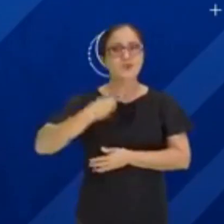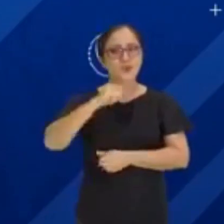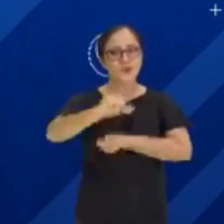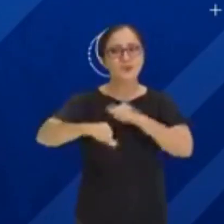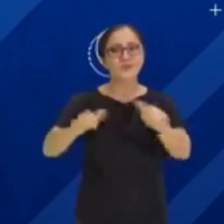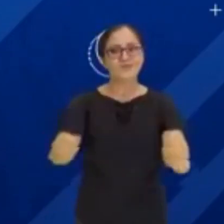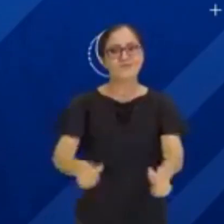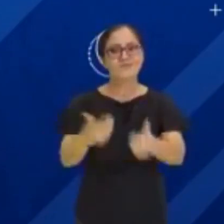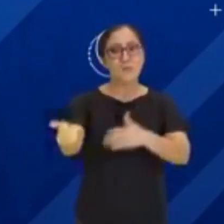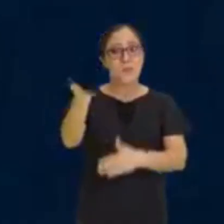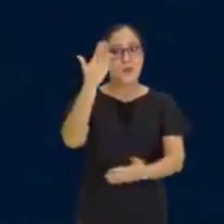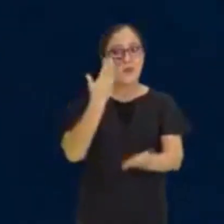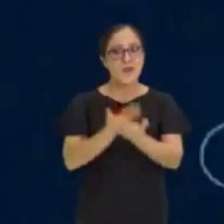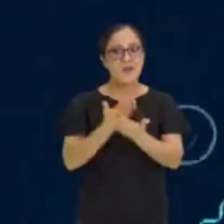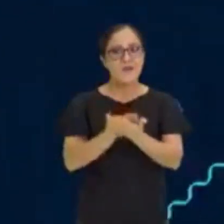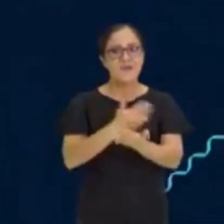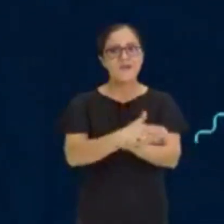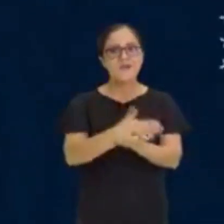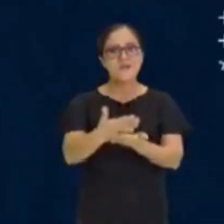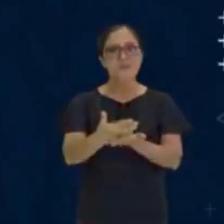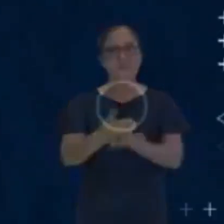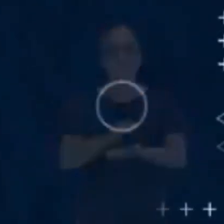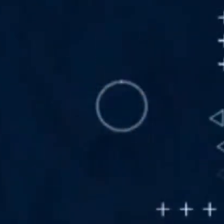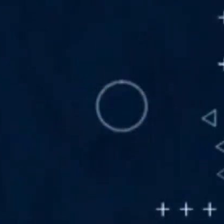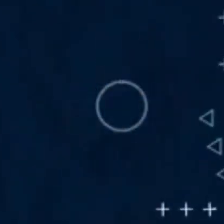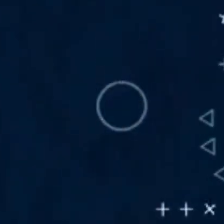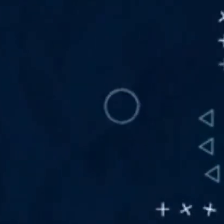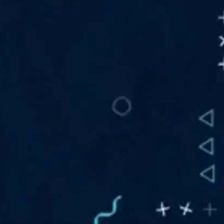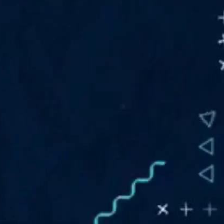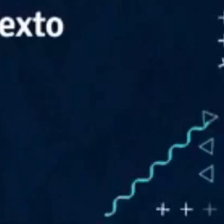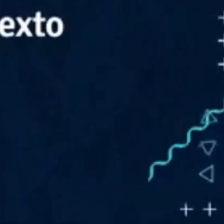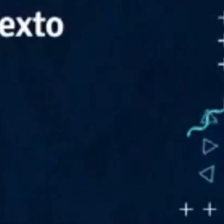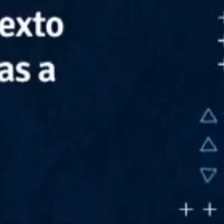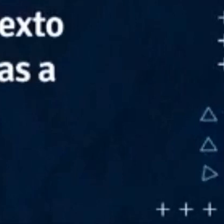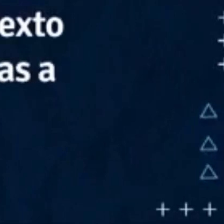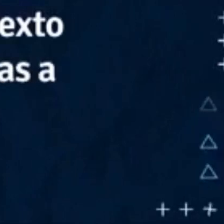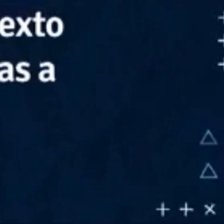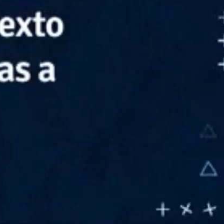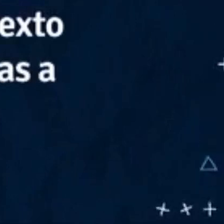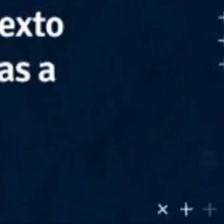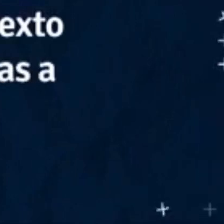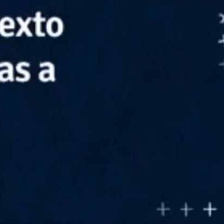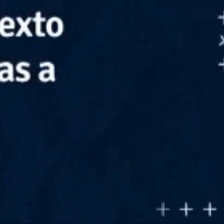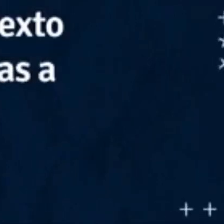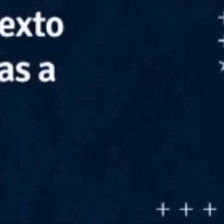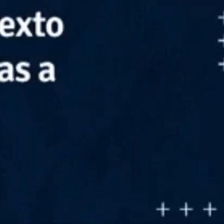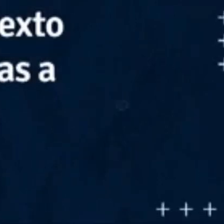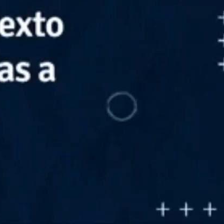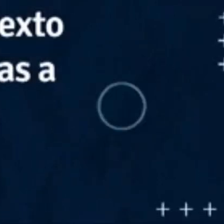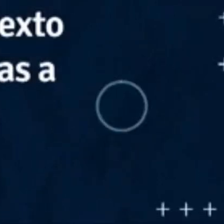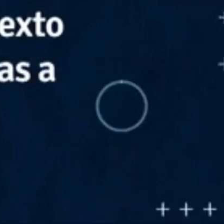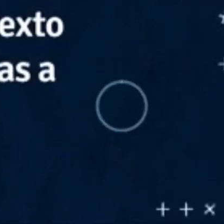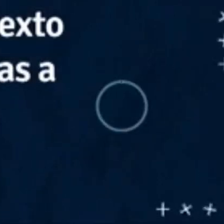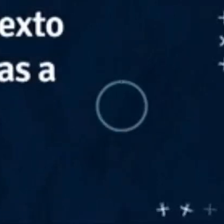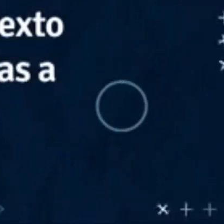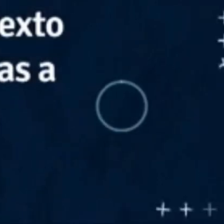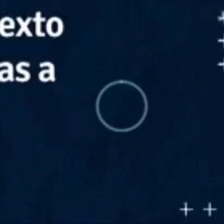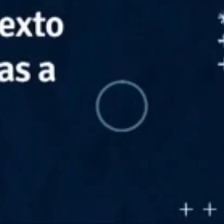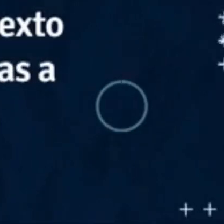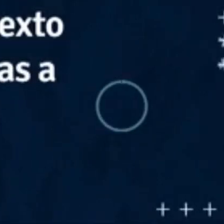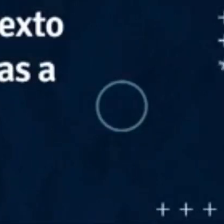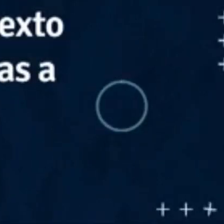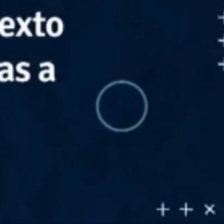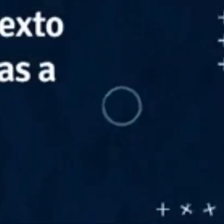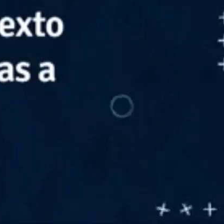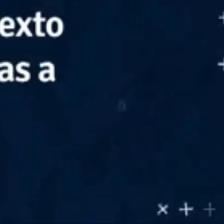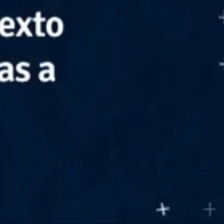a nossa próxima aula. Língua portuguesa. Objetivos específicos. Inferir a presença de valores sociais, culturais